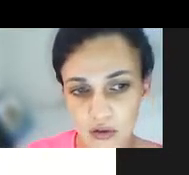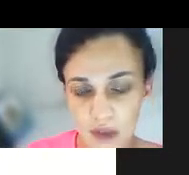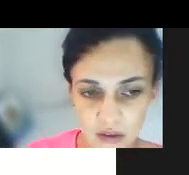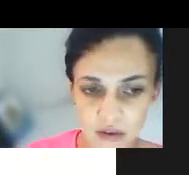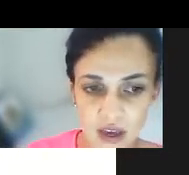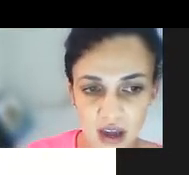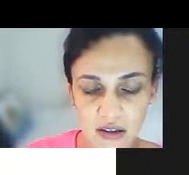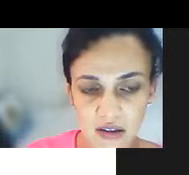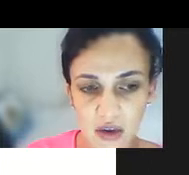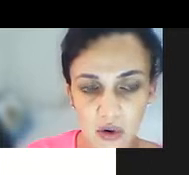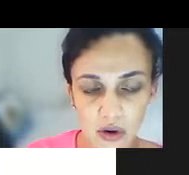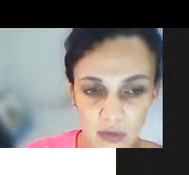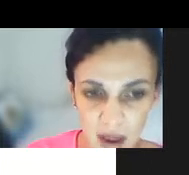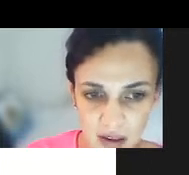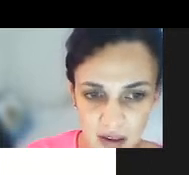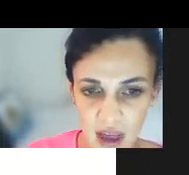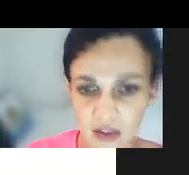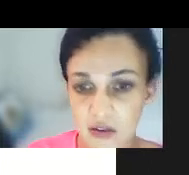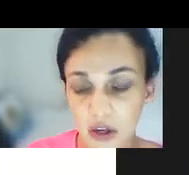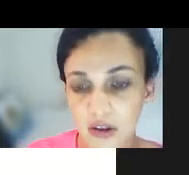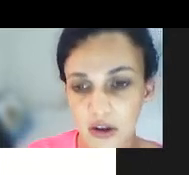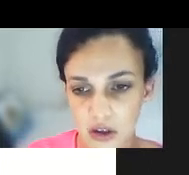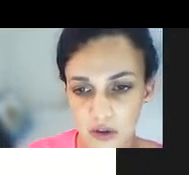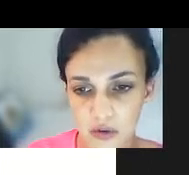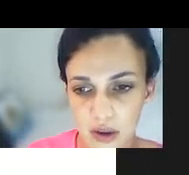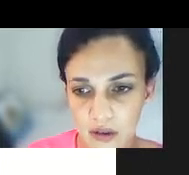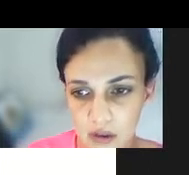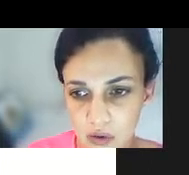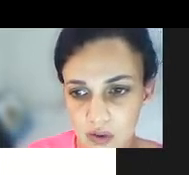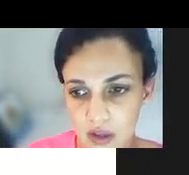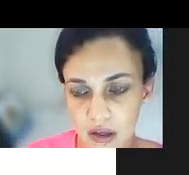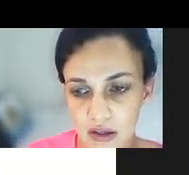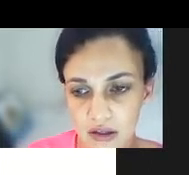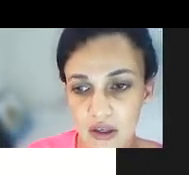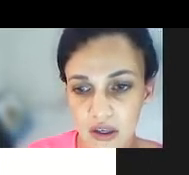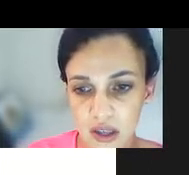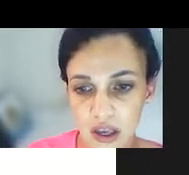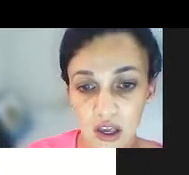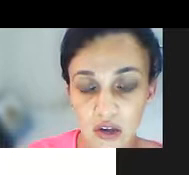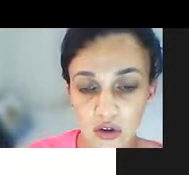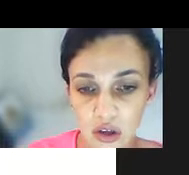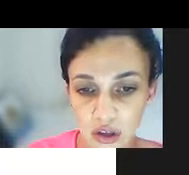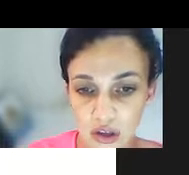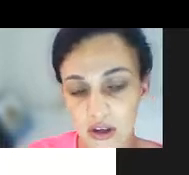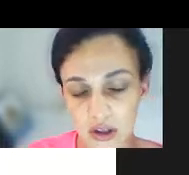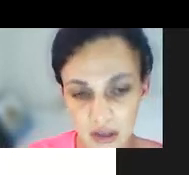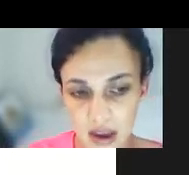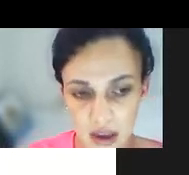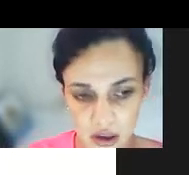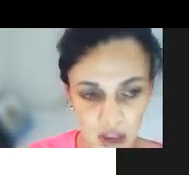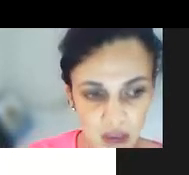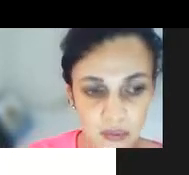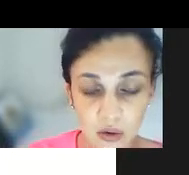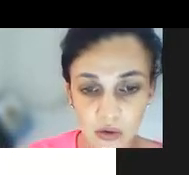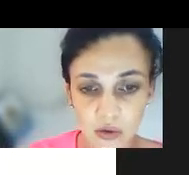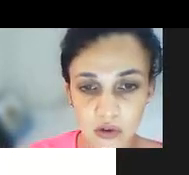métodos mais eficazes, né, currículos mais eficazes no que tange essa formação cidadã, né, e da EJA,